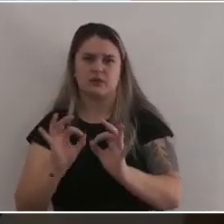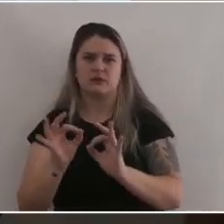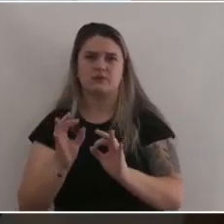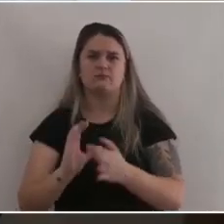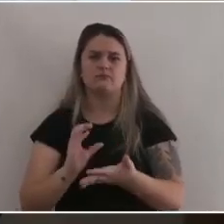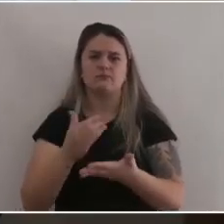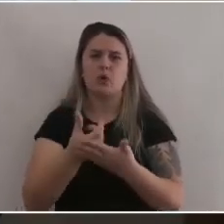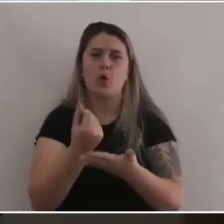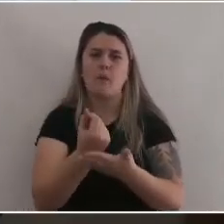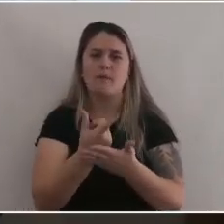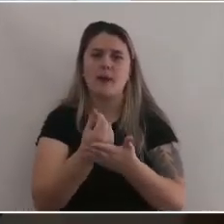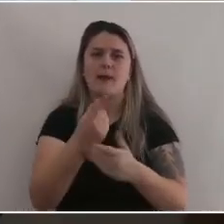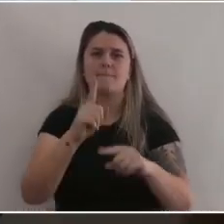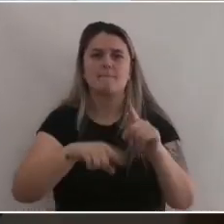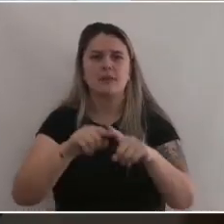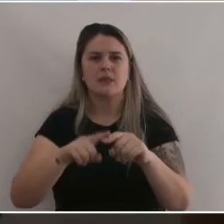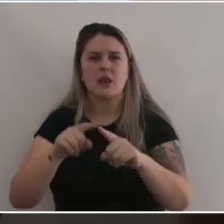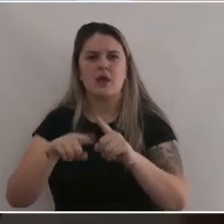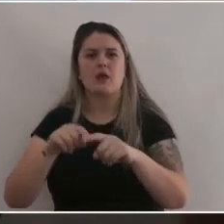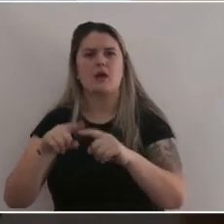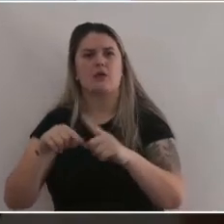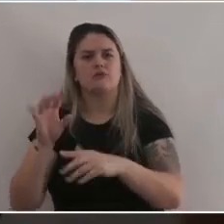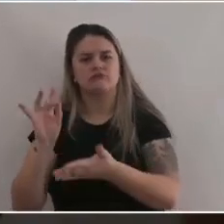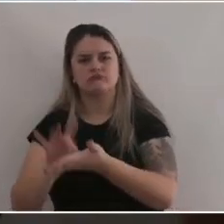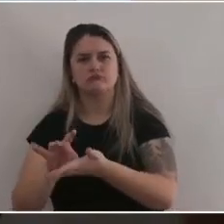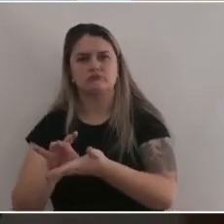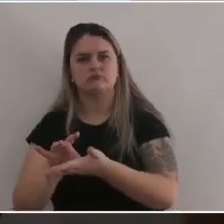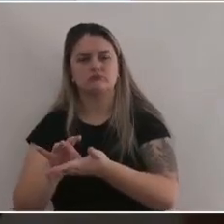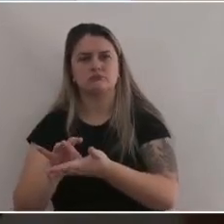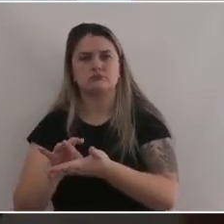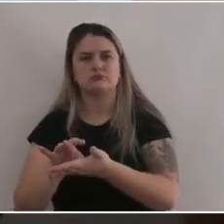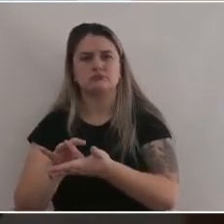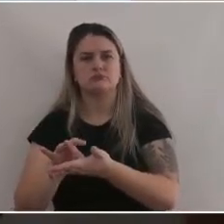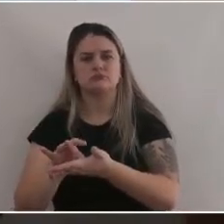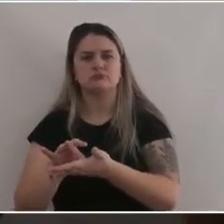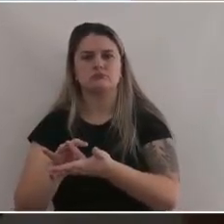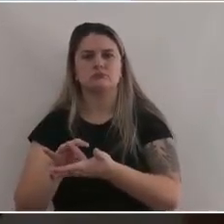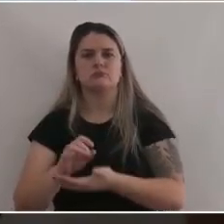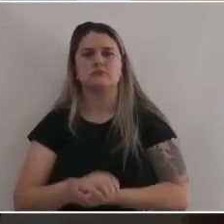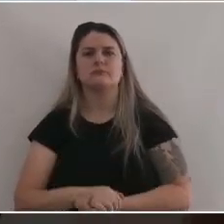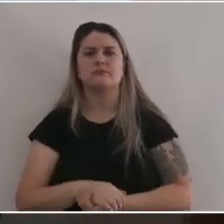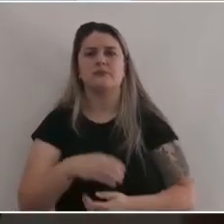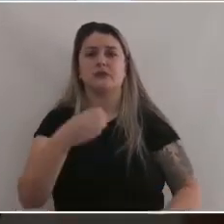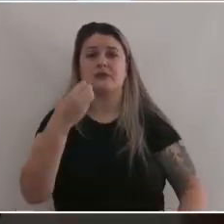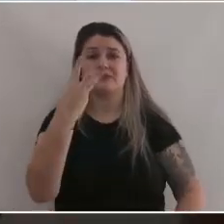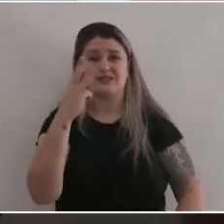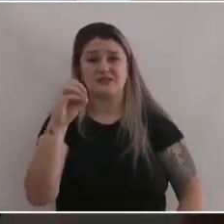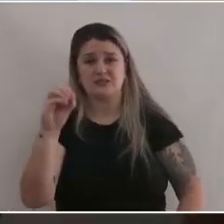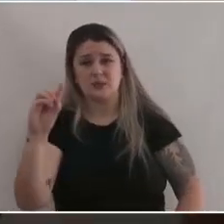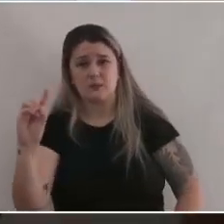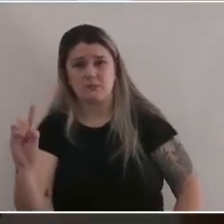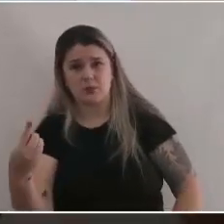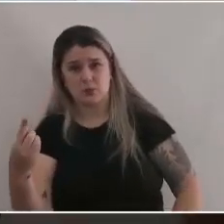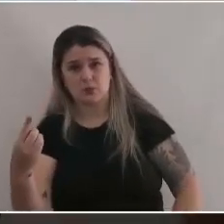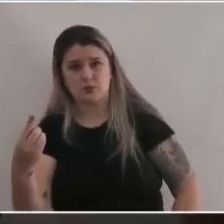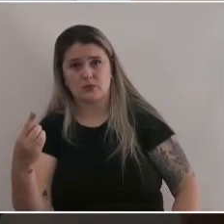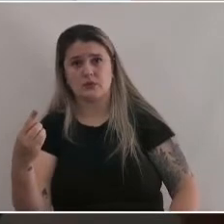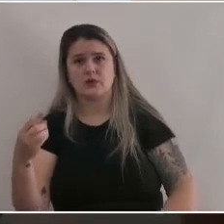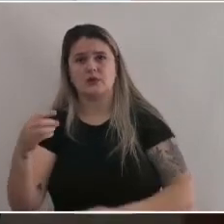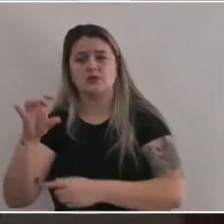Investimentos, equipamento e material permanente, fixado para o ano 300 mil,